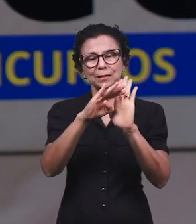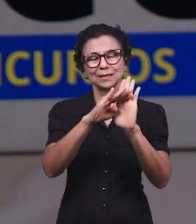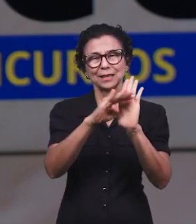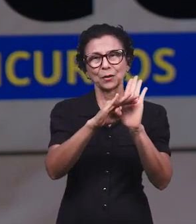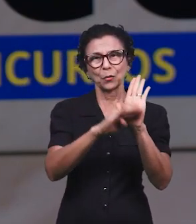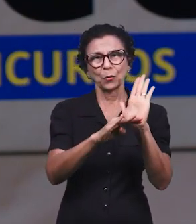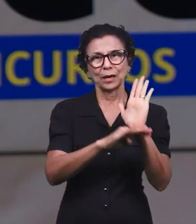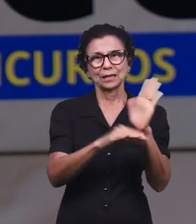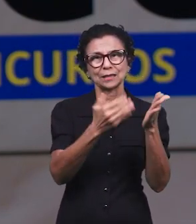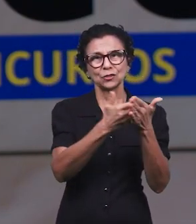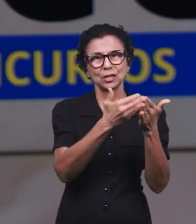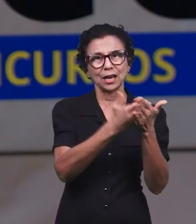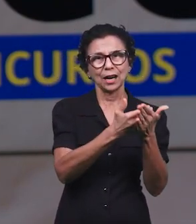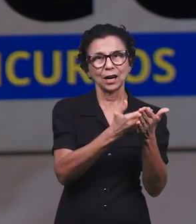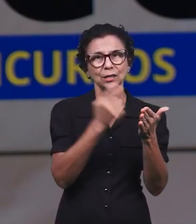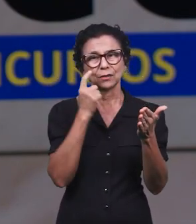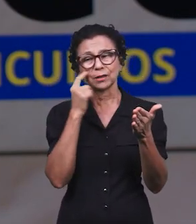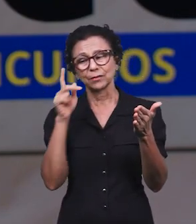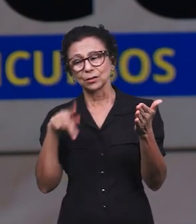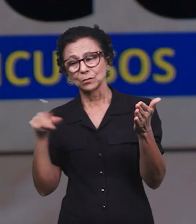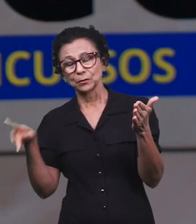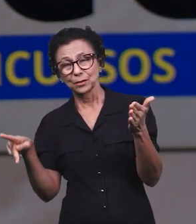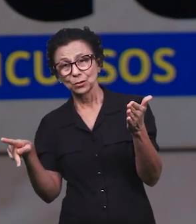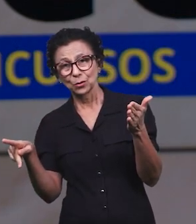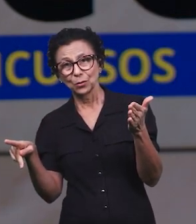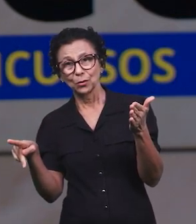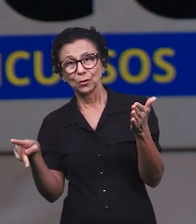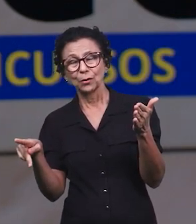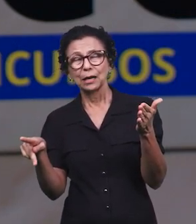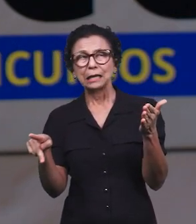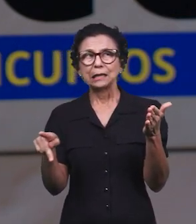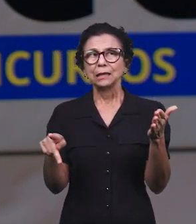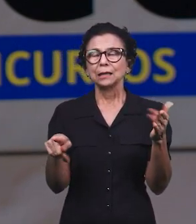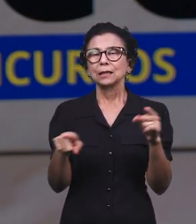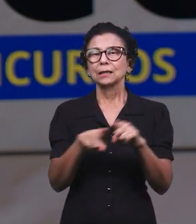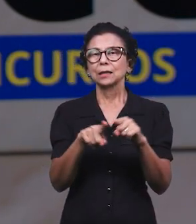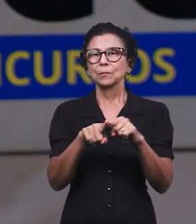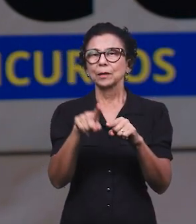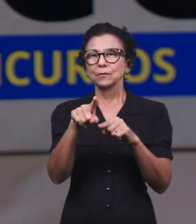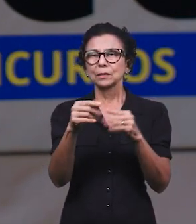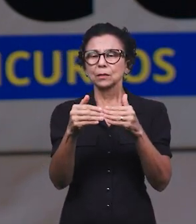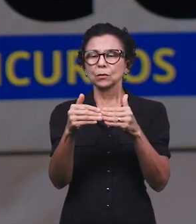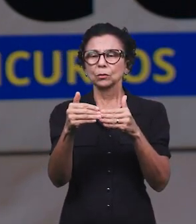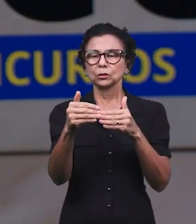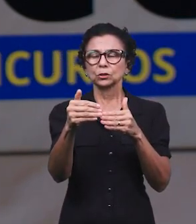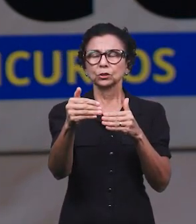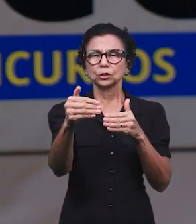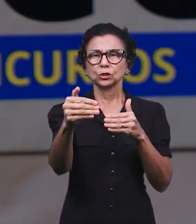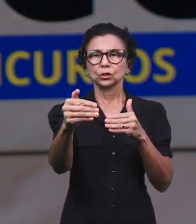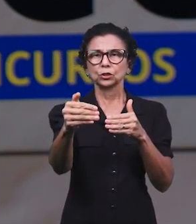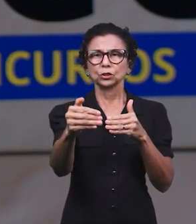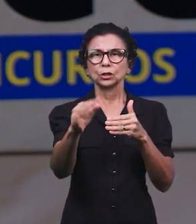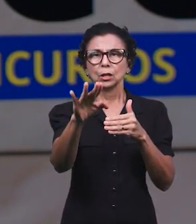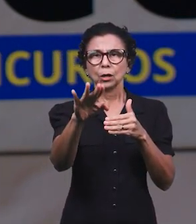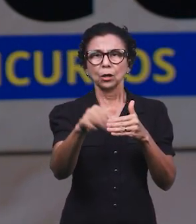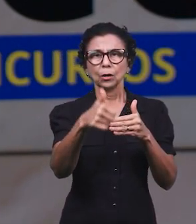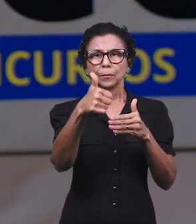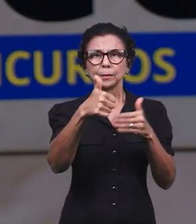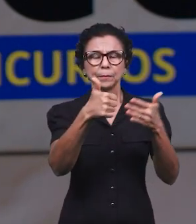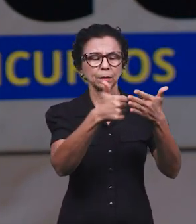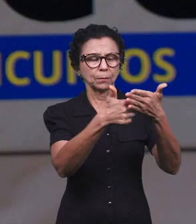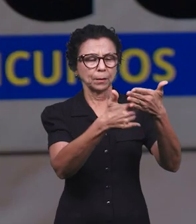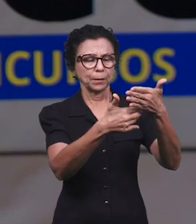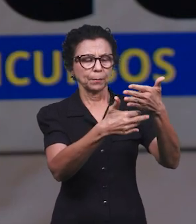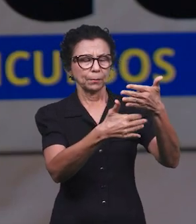os professores que estão à disposição. Vai colocar, de repente, uma rotina de estudos. Olha, primeiro você começa com essas